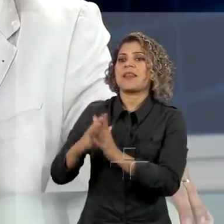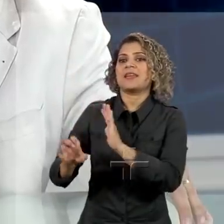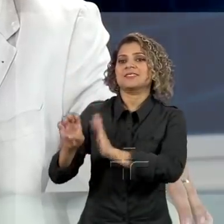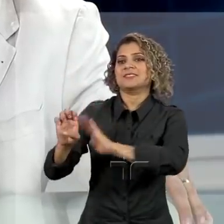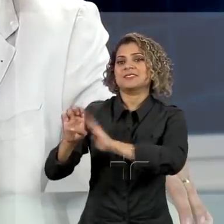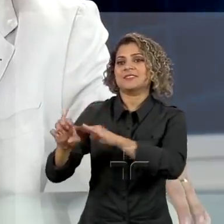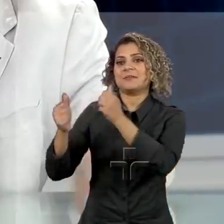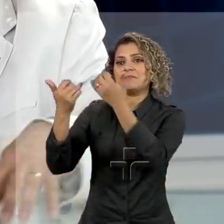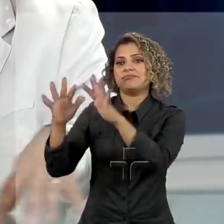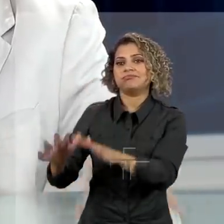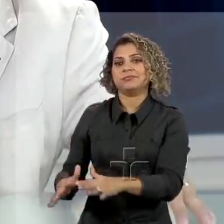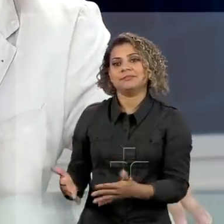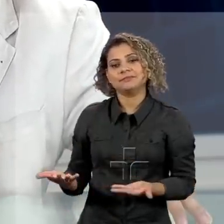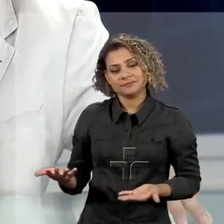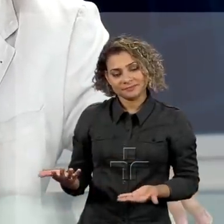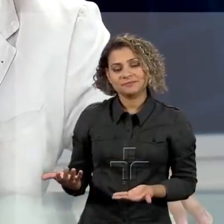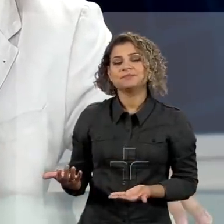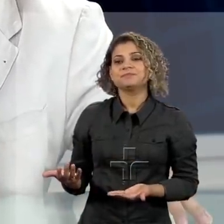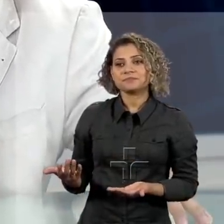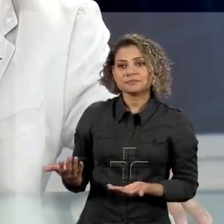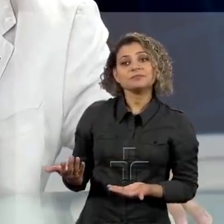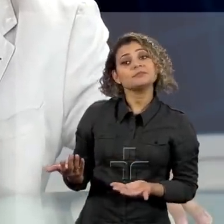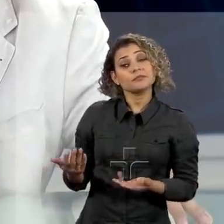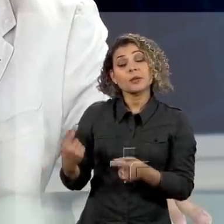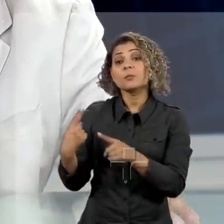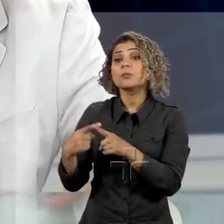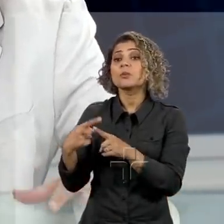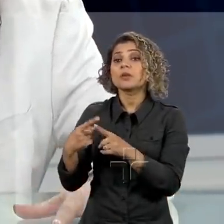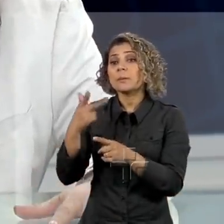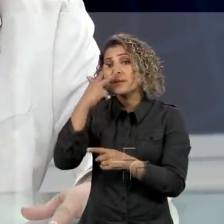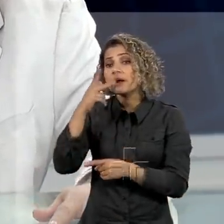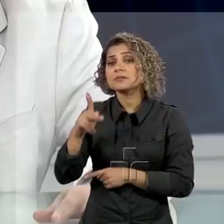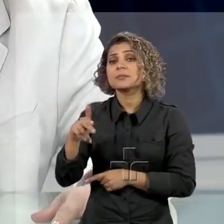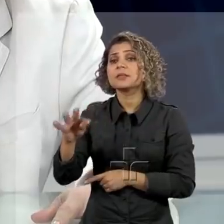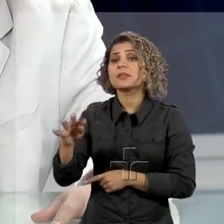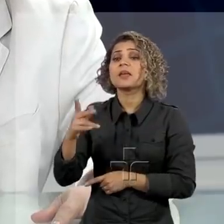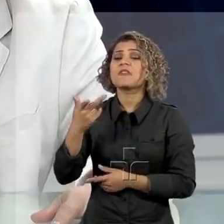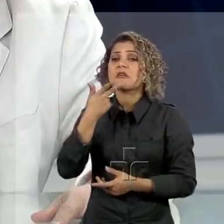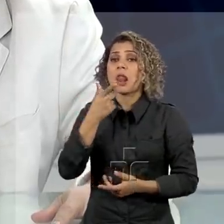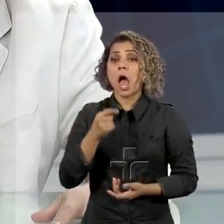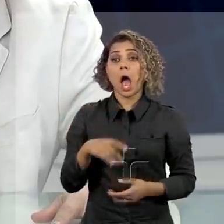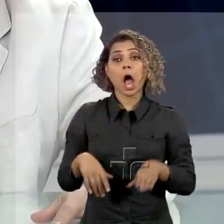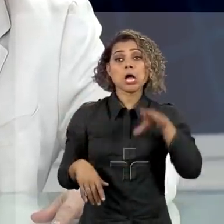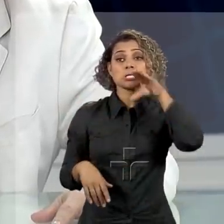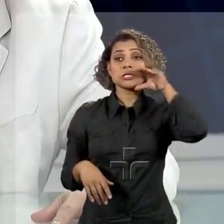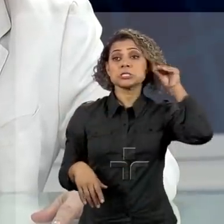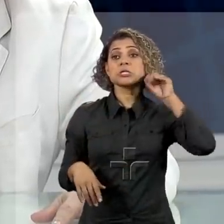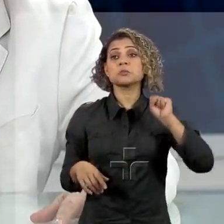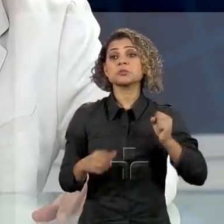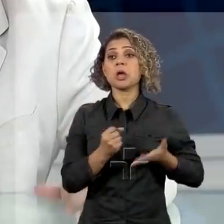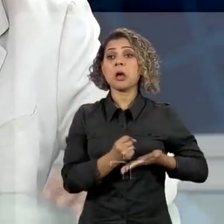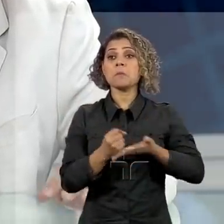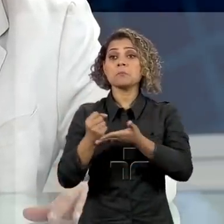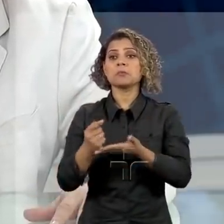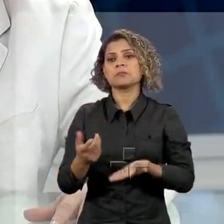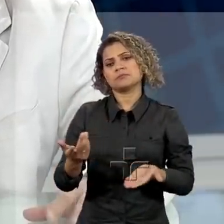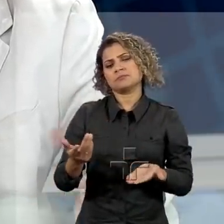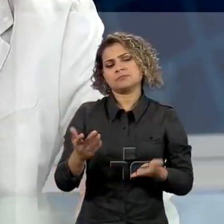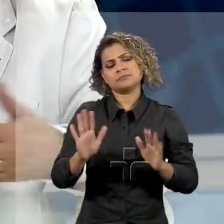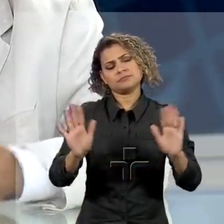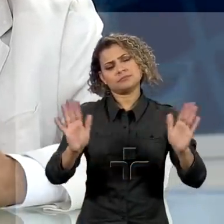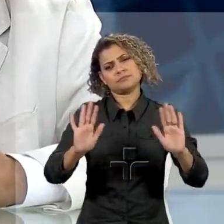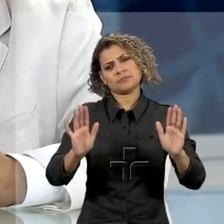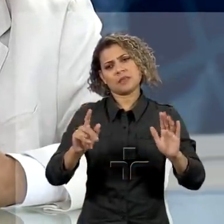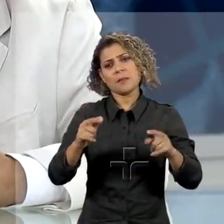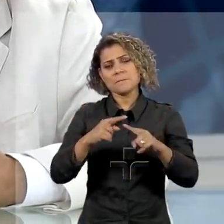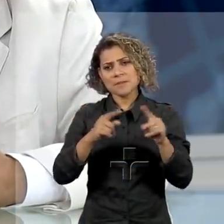as opções de emergência de figuras. E aqui não está a dizer que o Ciro Gomes seria uma grande figura, não estou entrando em propaganda política, mas